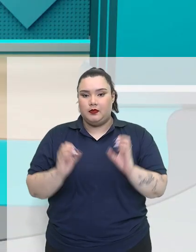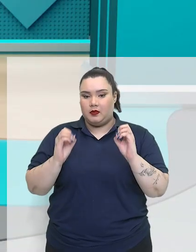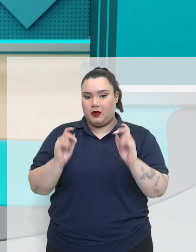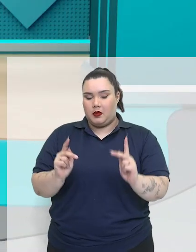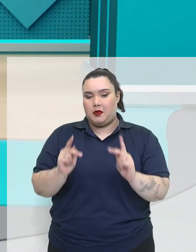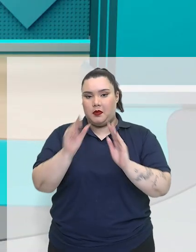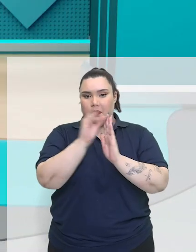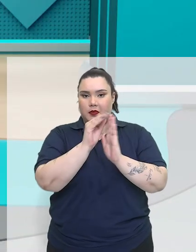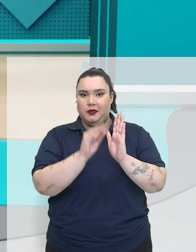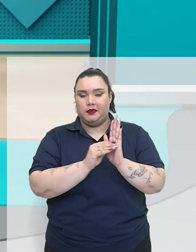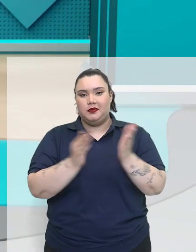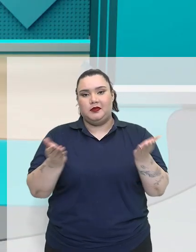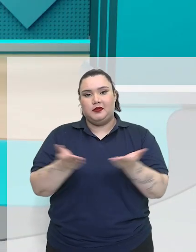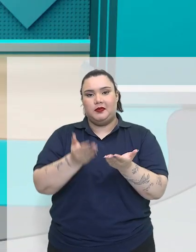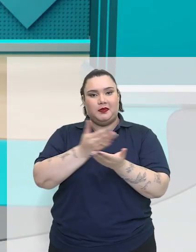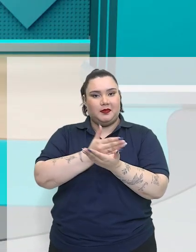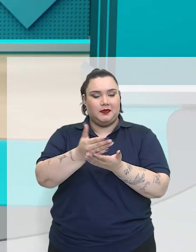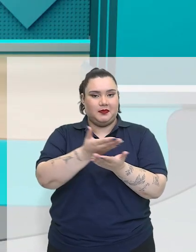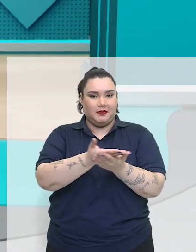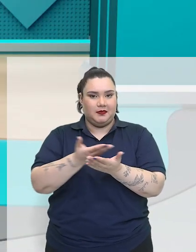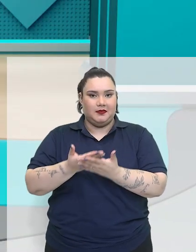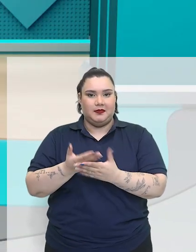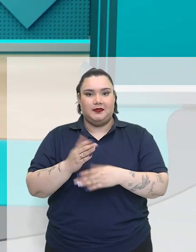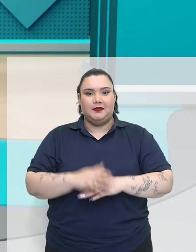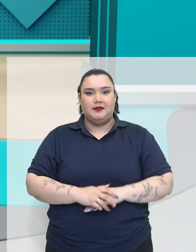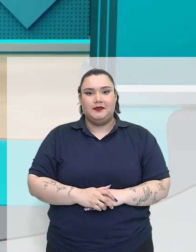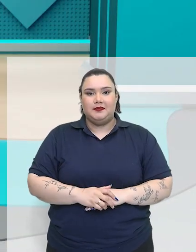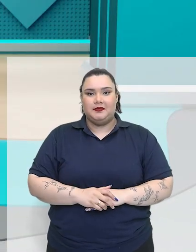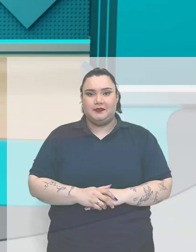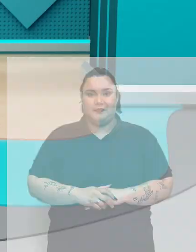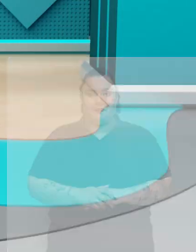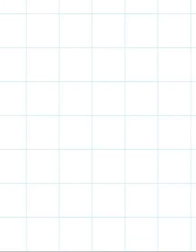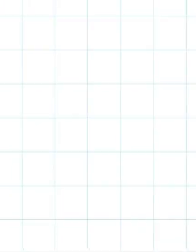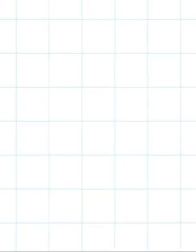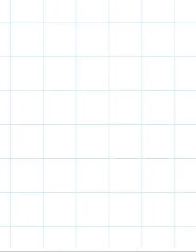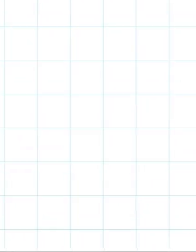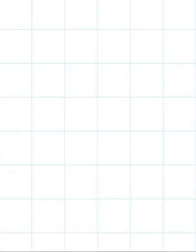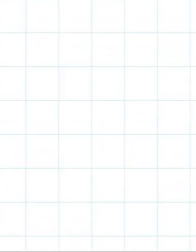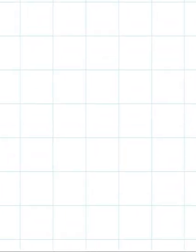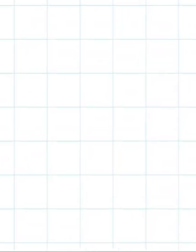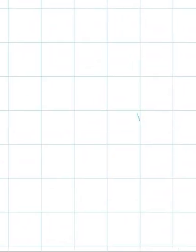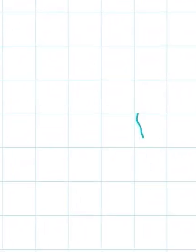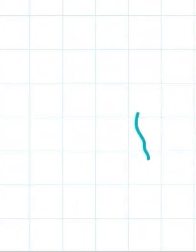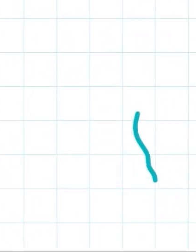esse é o assunto que nós iremos estudar hoje. Seguimos para a nossa aula.